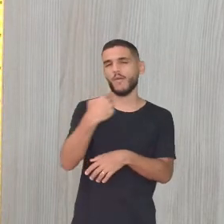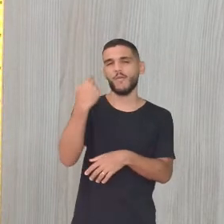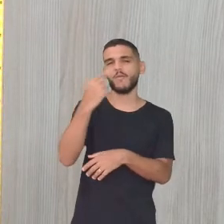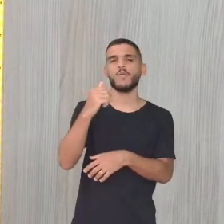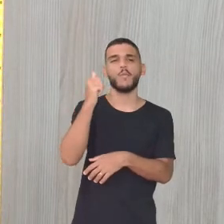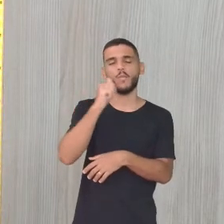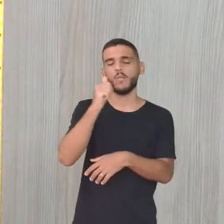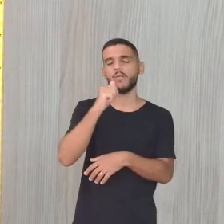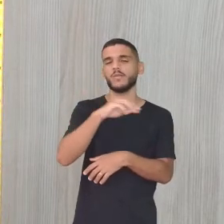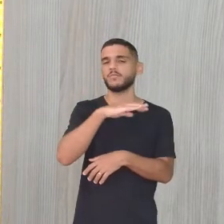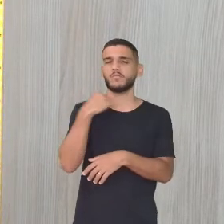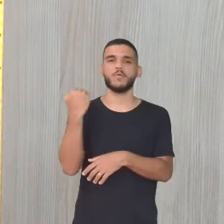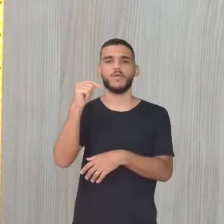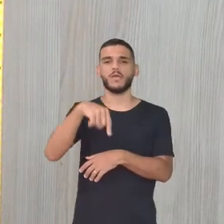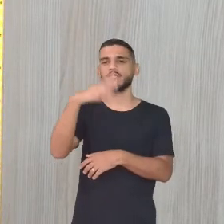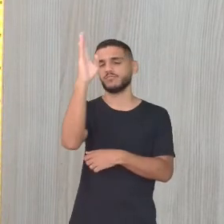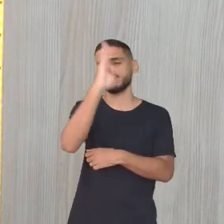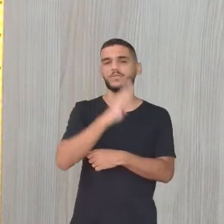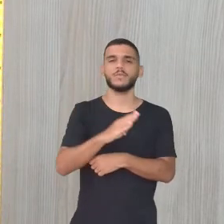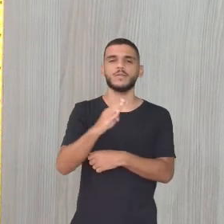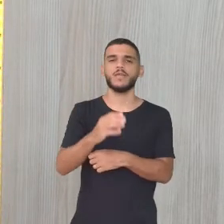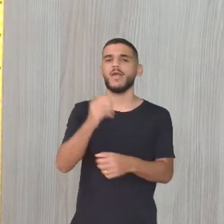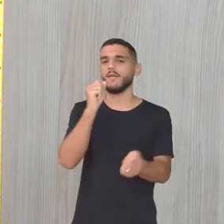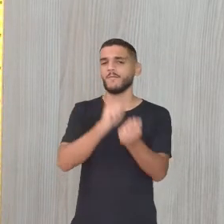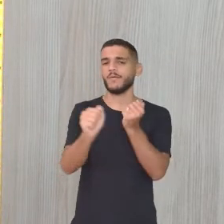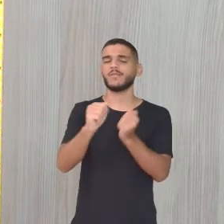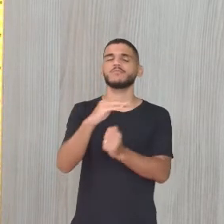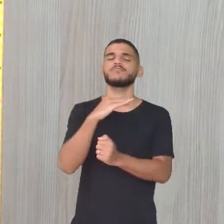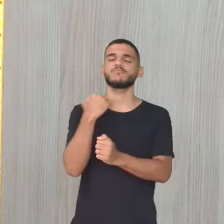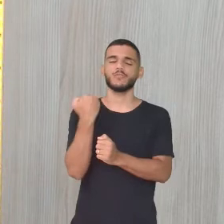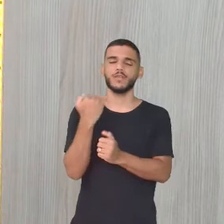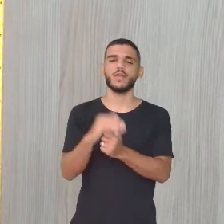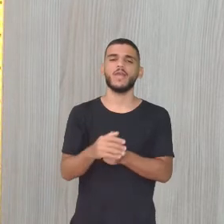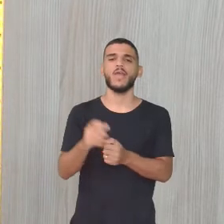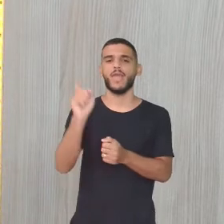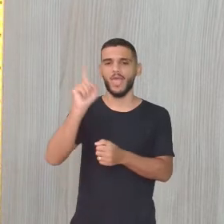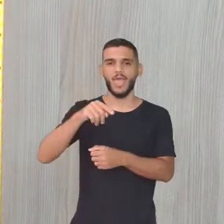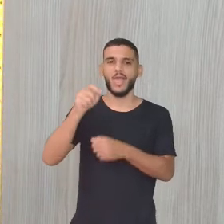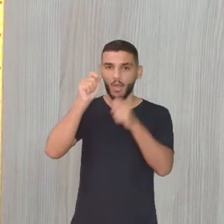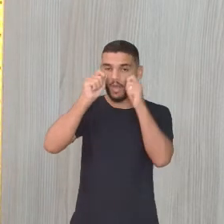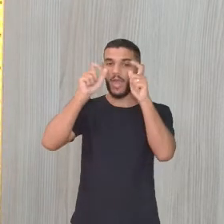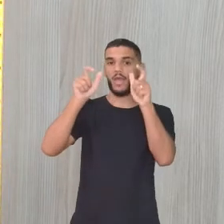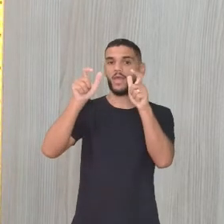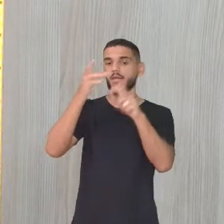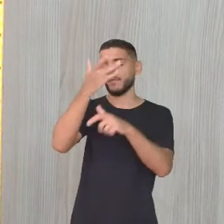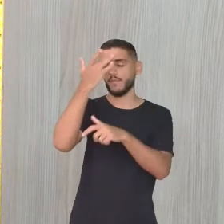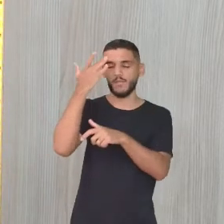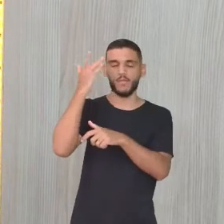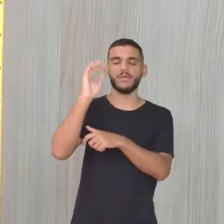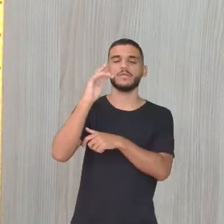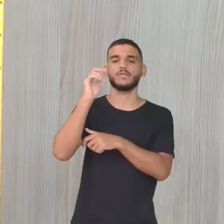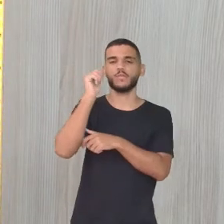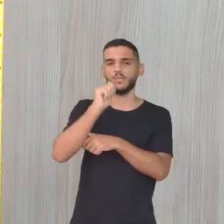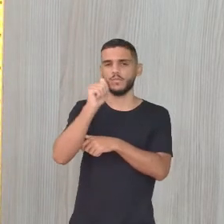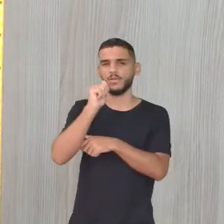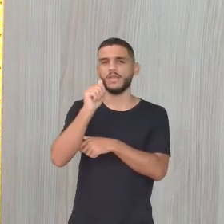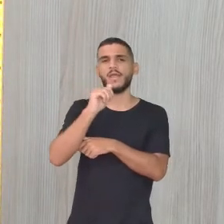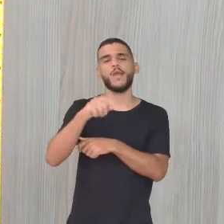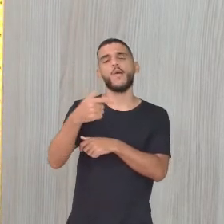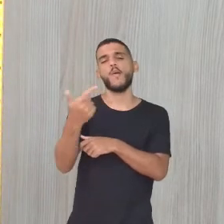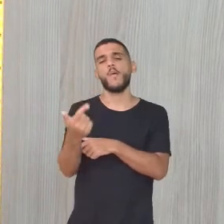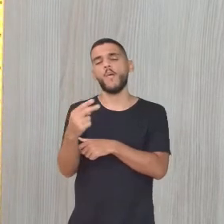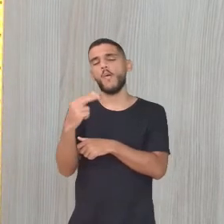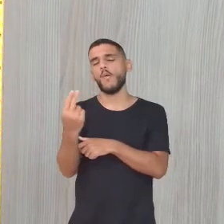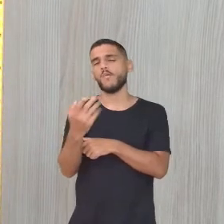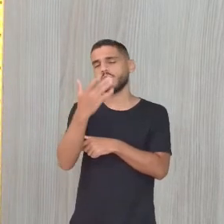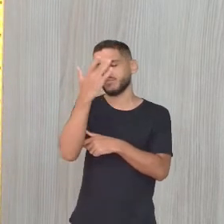se nós analisarmos em questão de feminicídio. Então, um alerta para todas as mulheres, né, ou pessoas que conhecem mulheres que